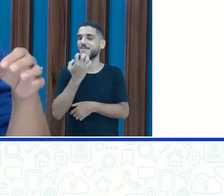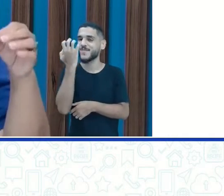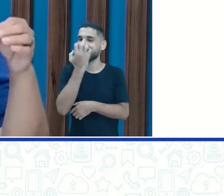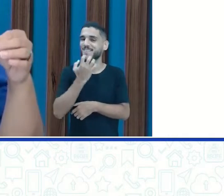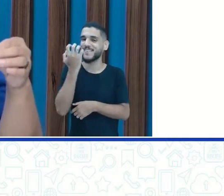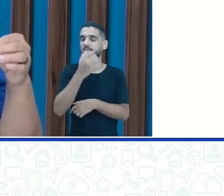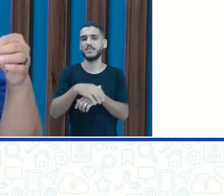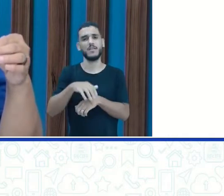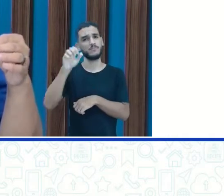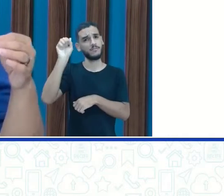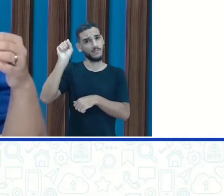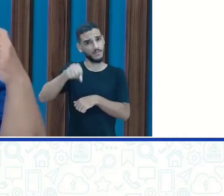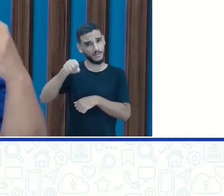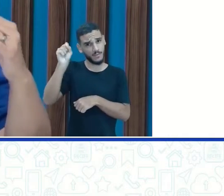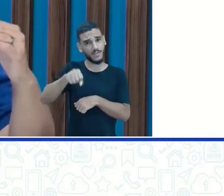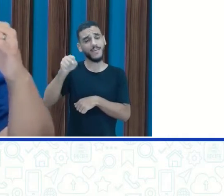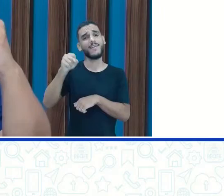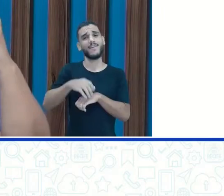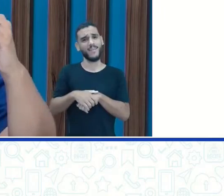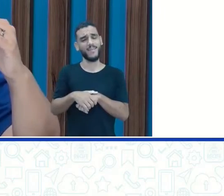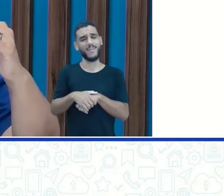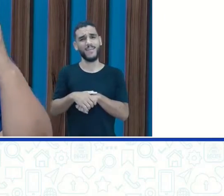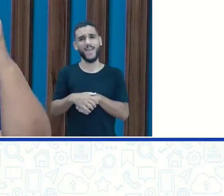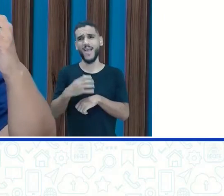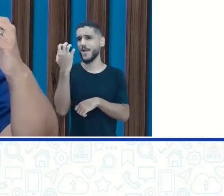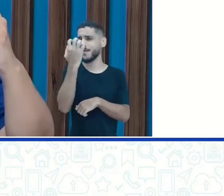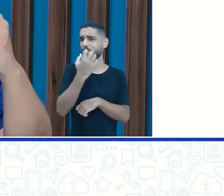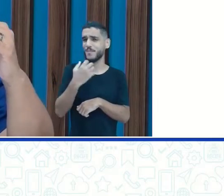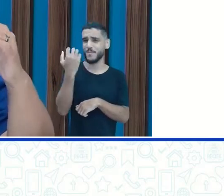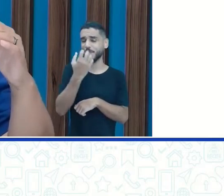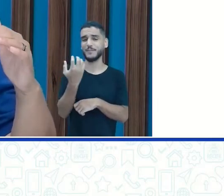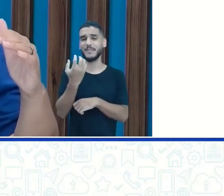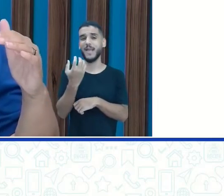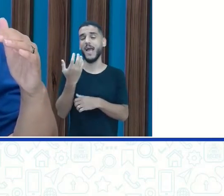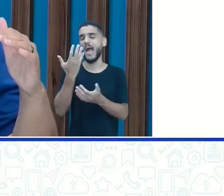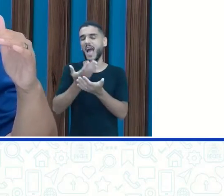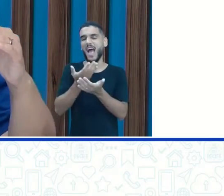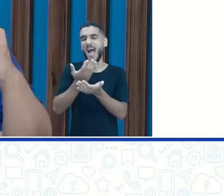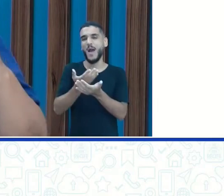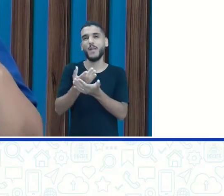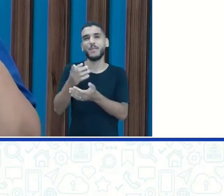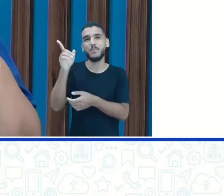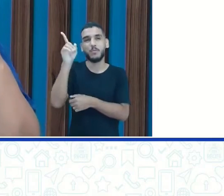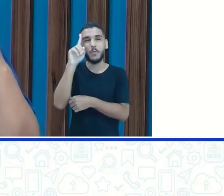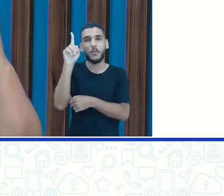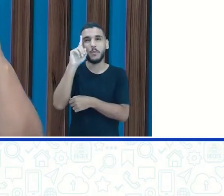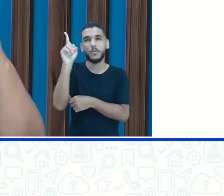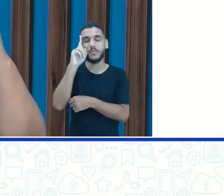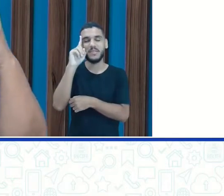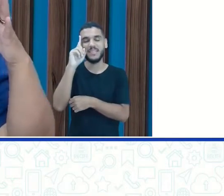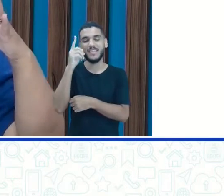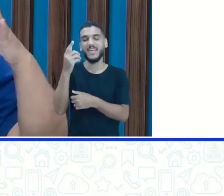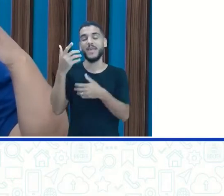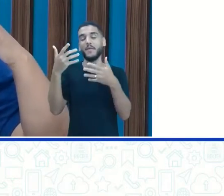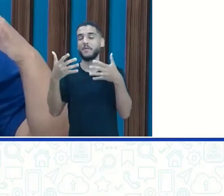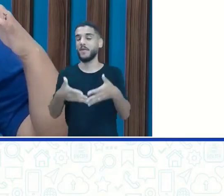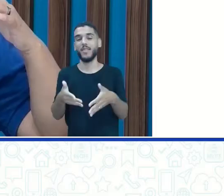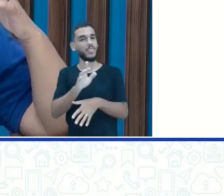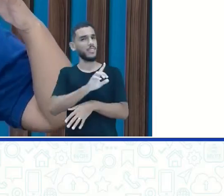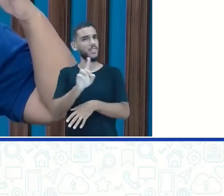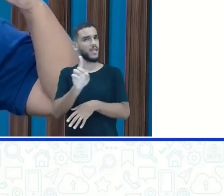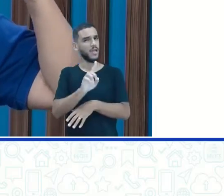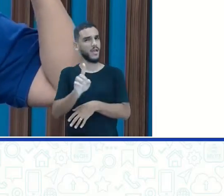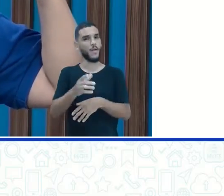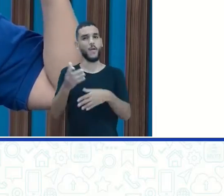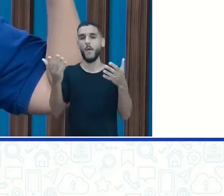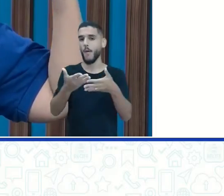música. Sim, mas não aquela aula que vocês veem todo dia, não, meu amor. Eu estou cheia de convidados, estou cheia de